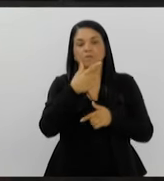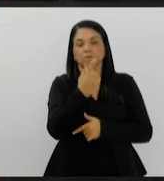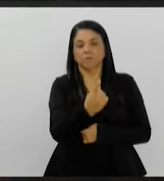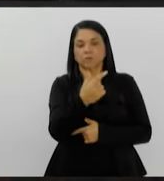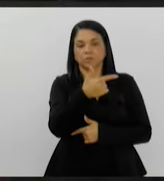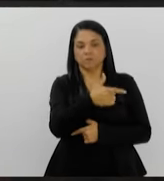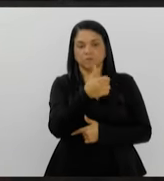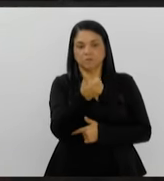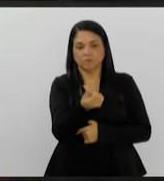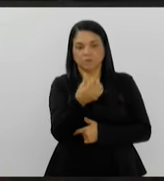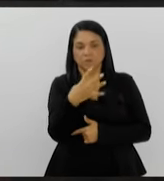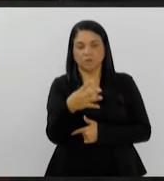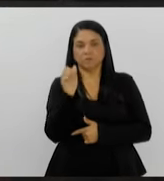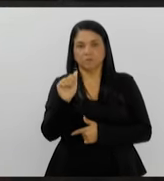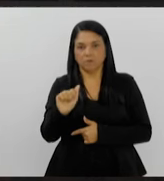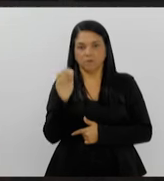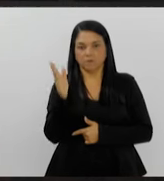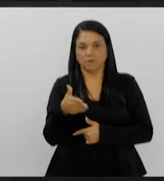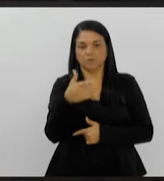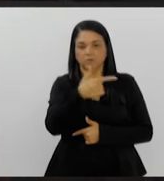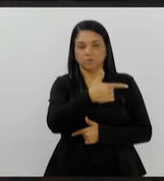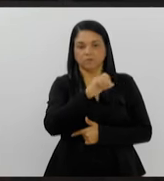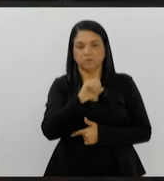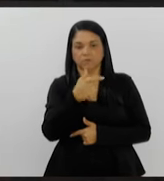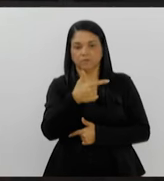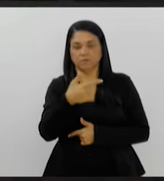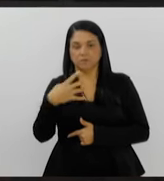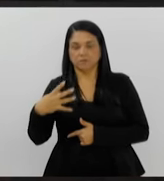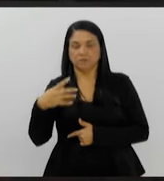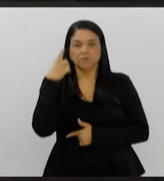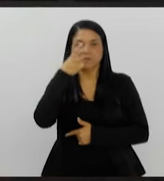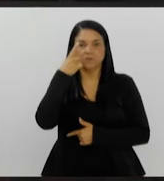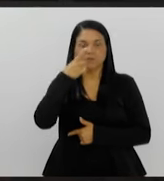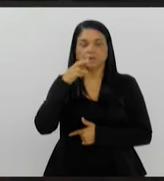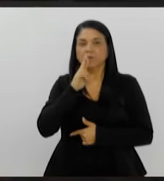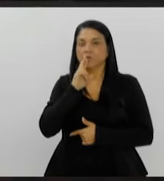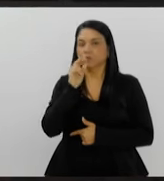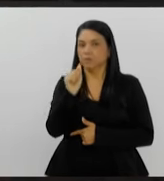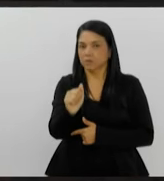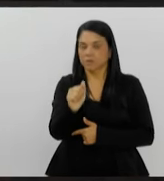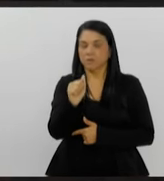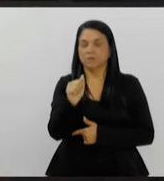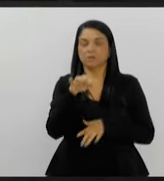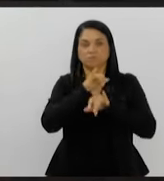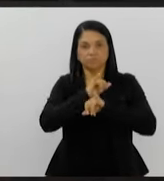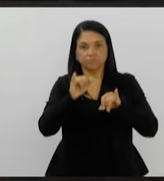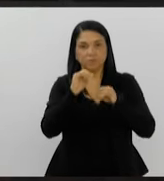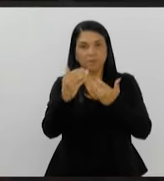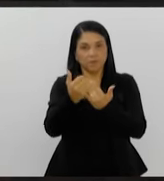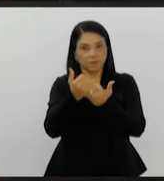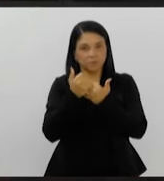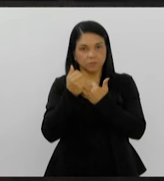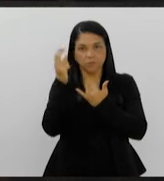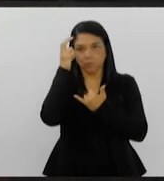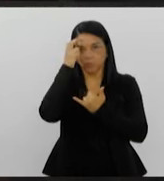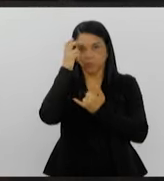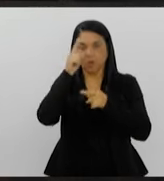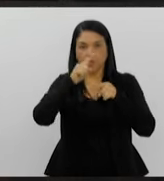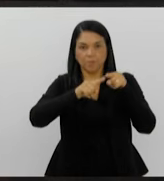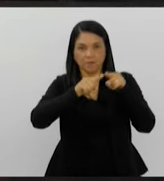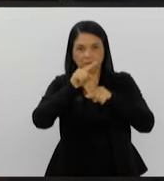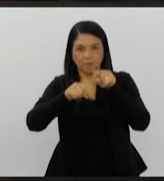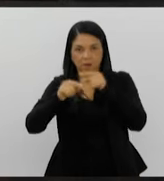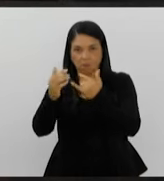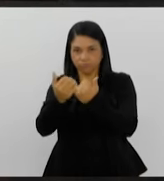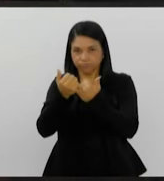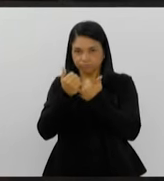1264 a de 2023 de autoria Deputado Rodrigo amorm que declara patrimônio cultural e material do Estado do